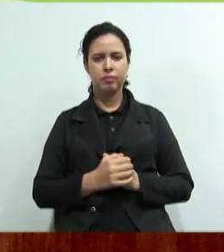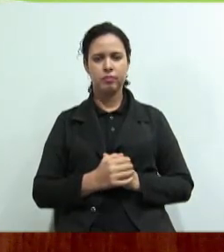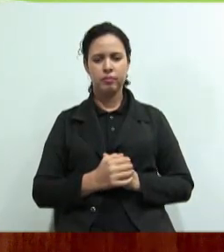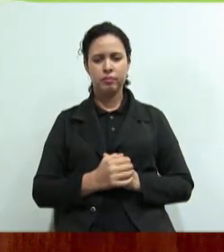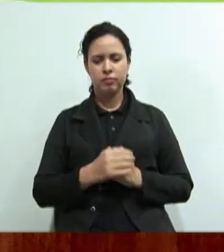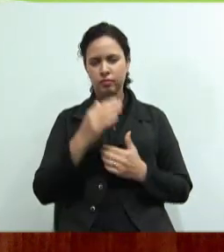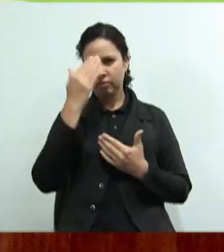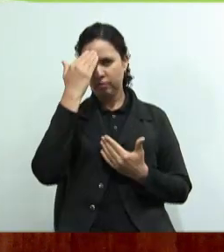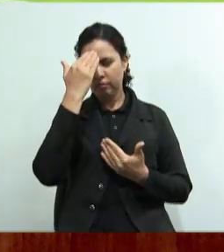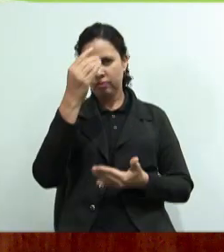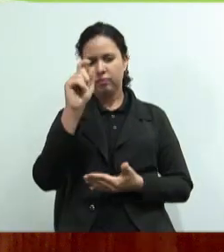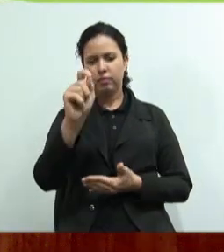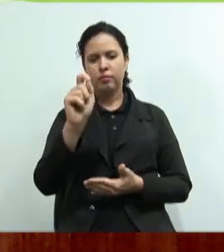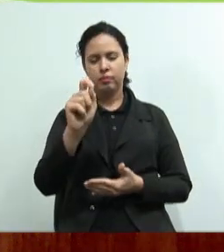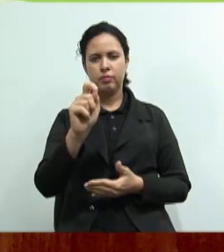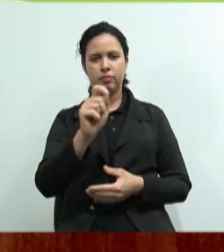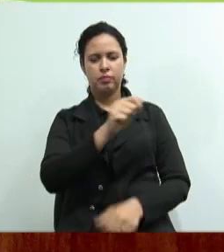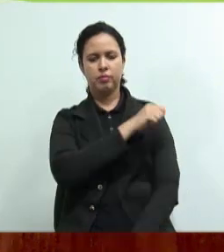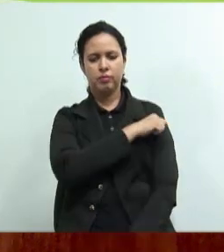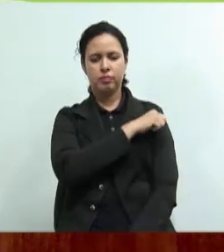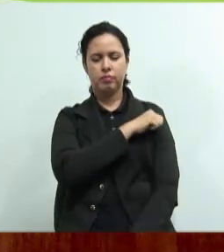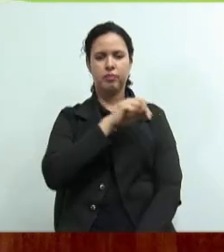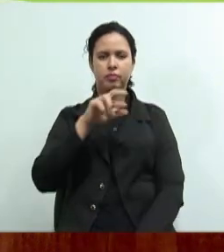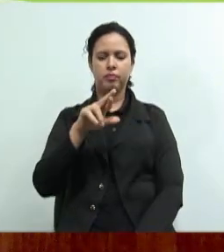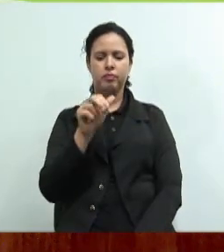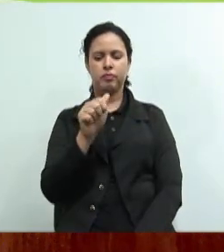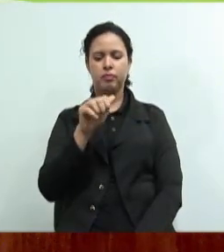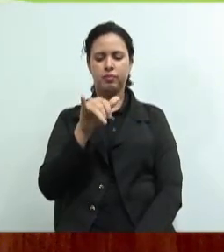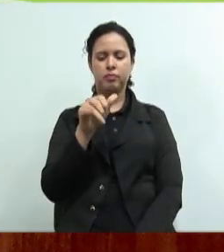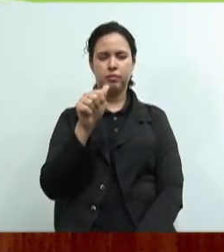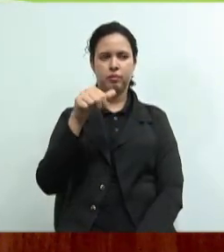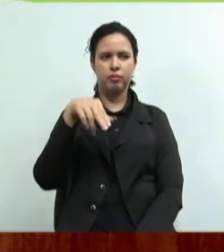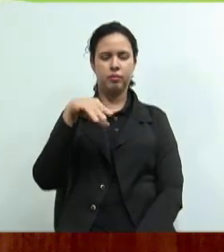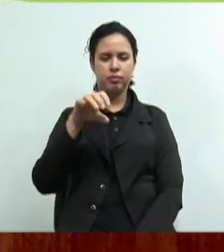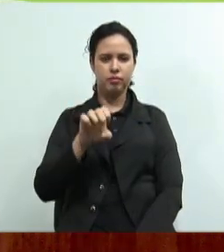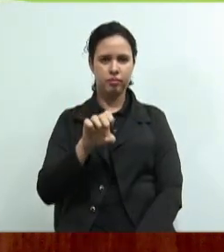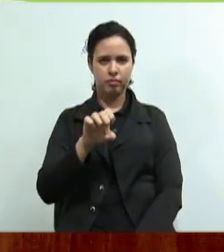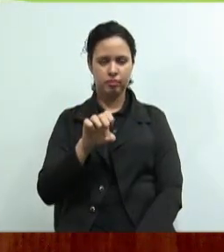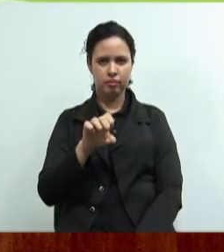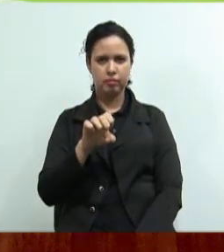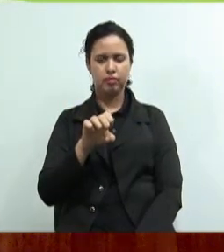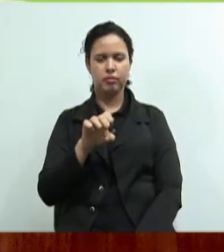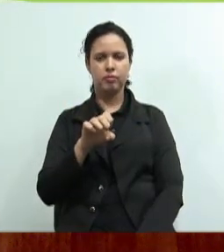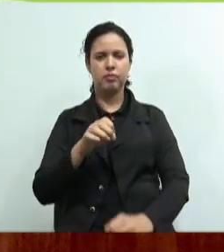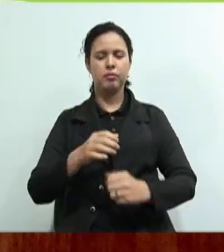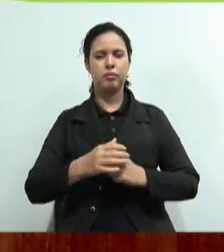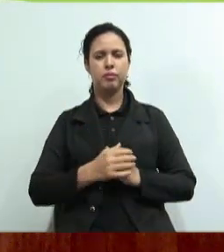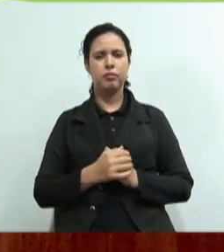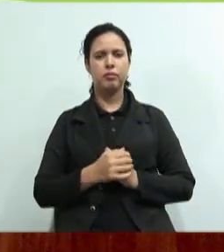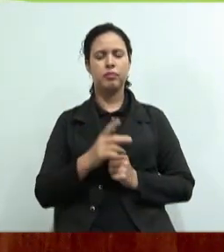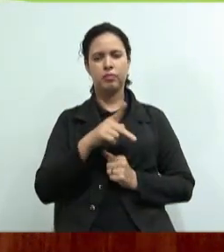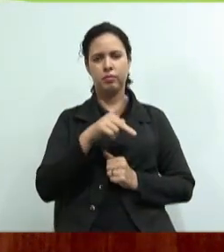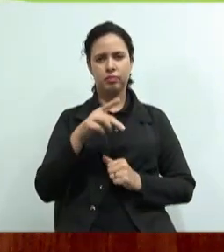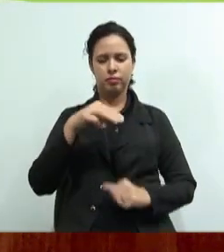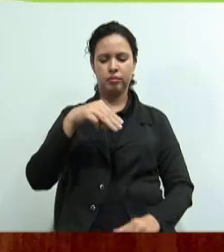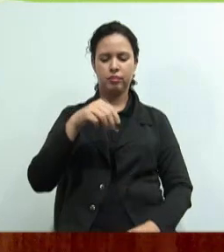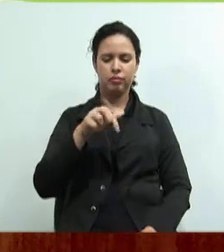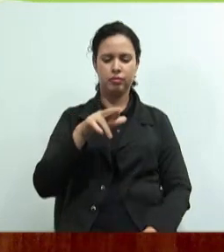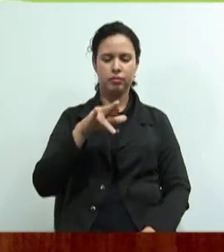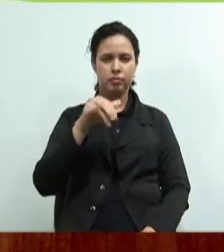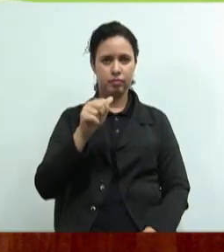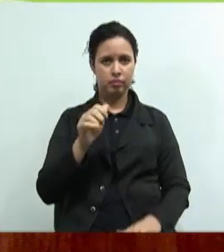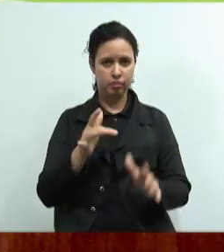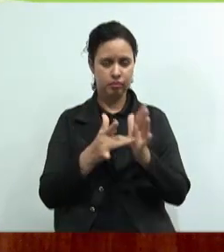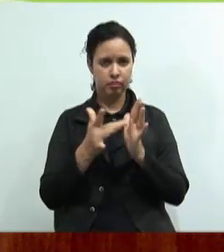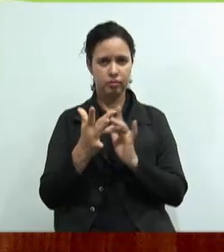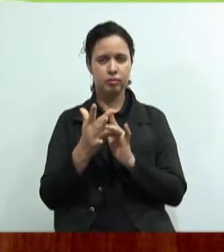Agradecer aqui a participação da aluna Rayane, da Escola Angelina dos Anjos, em Costa Marques, com a professora Maria de Jesus.